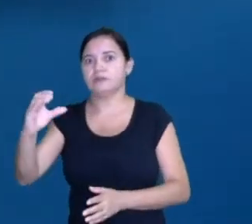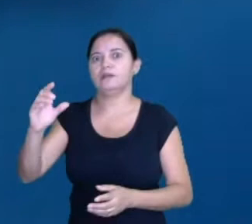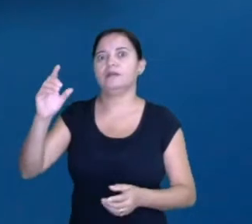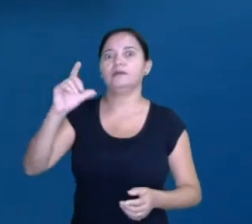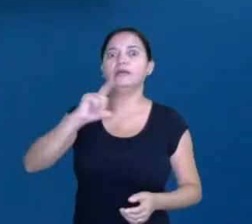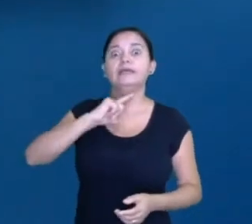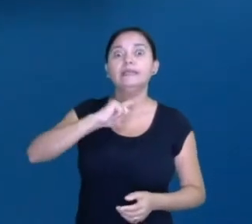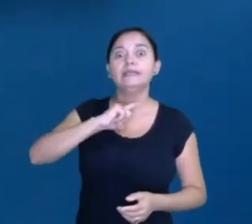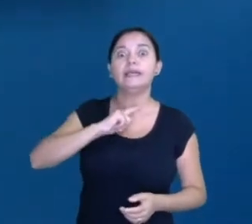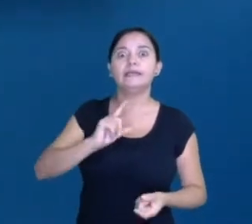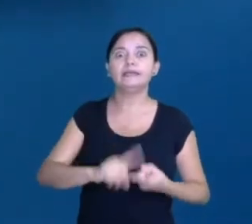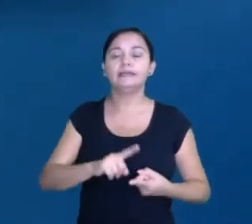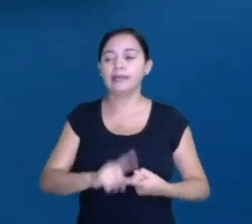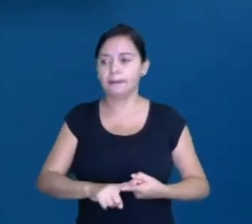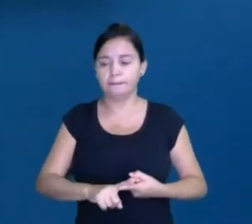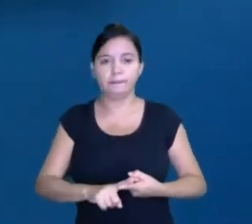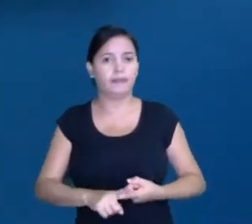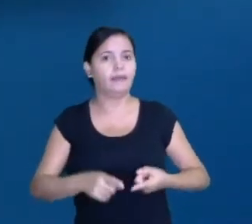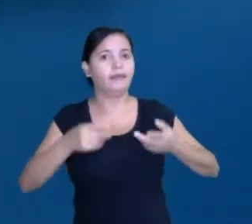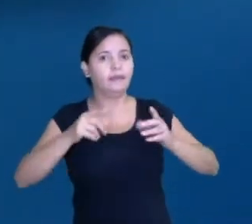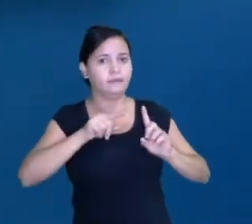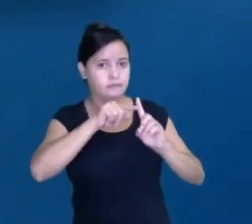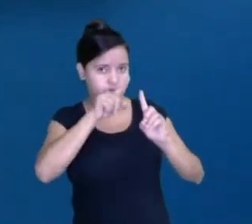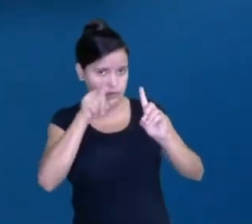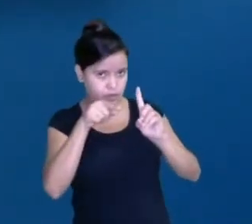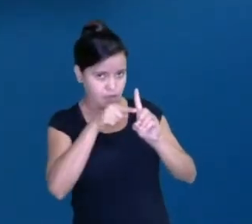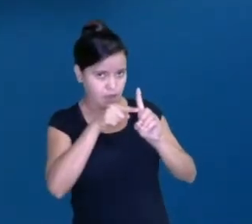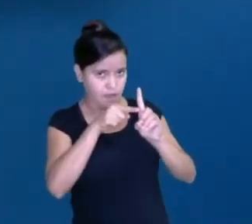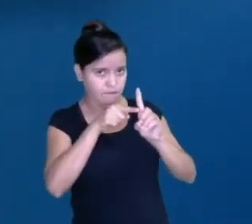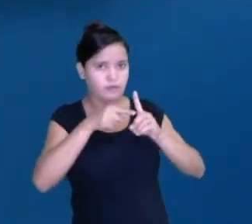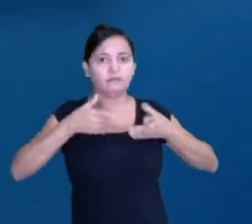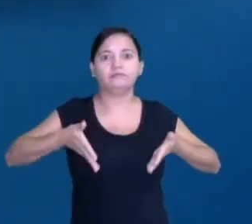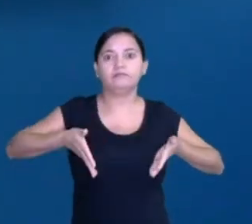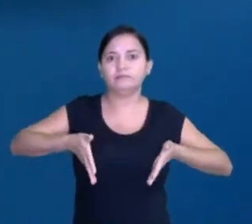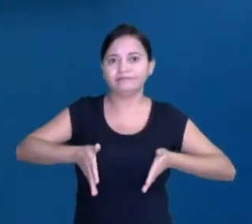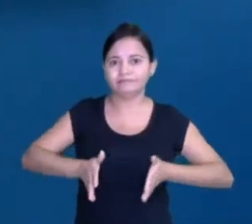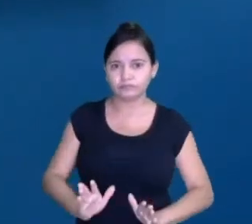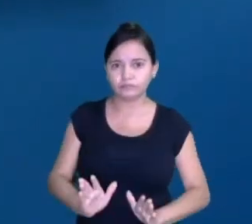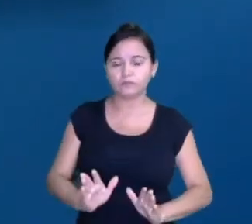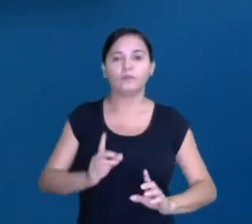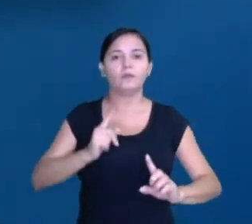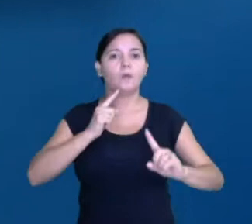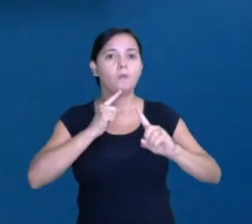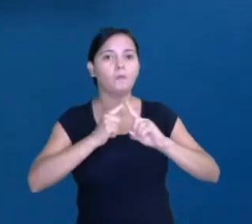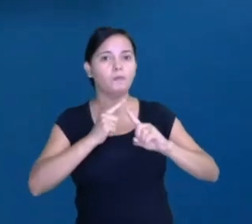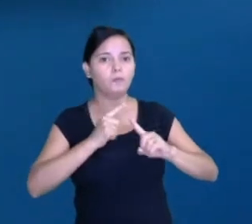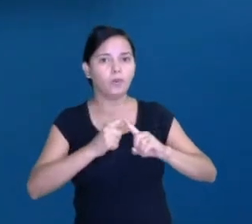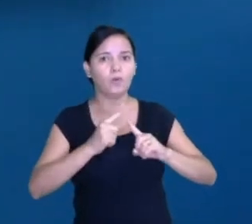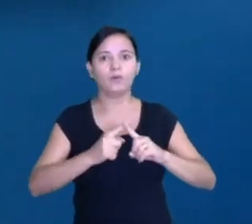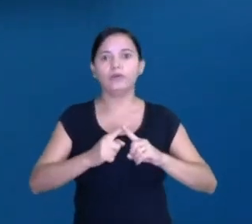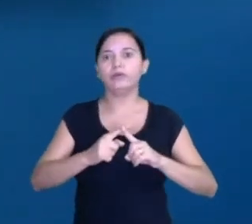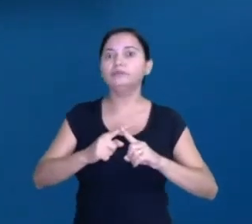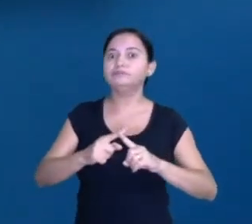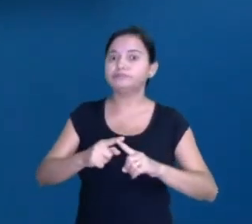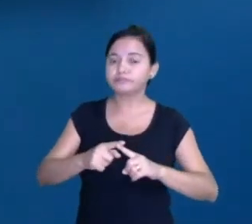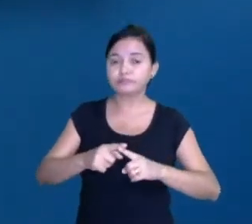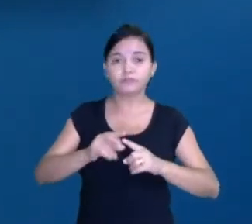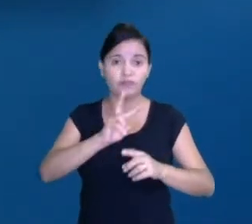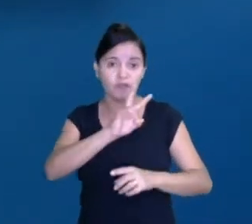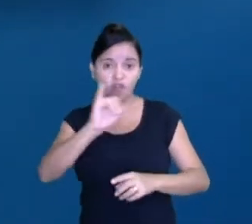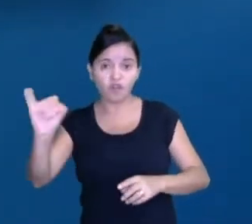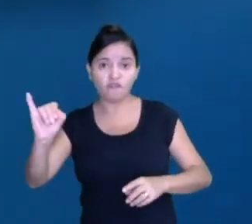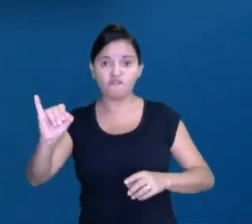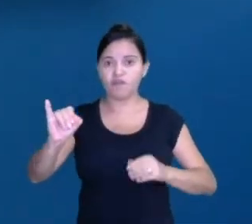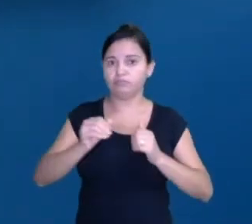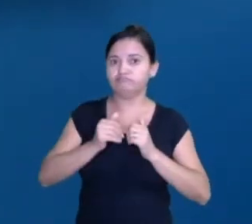hormônio do parto. Por quê? Porque ele é um hormônio que vai promover o próprio processo de dilatação do colo uterino, tá? Ele vai estar